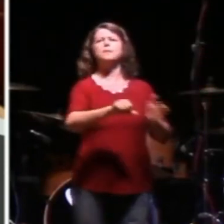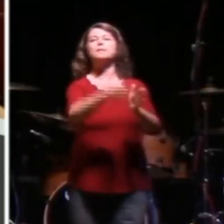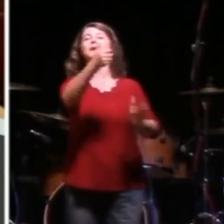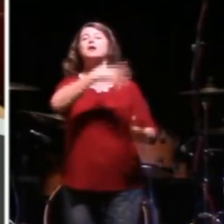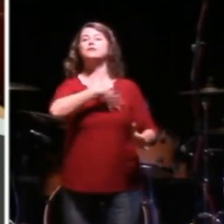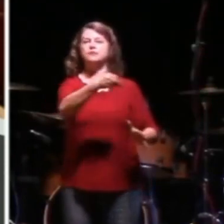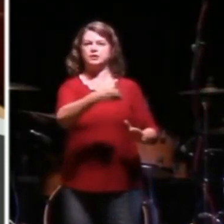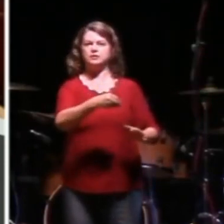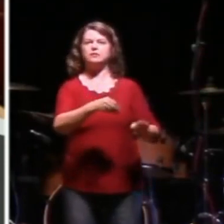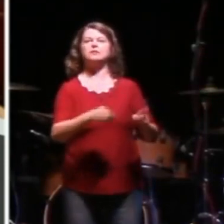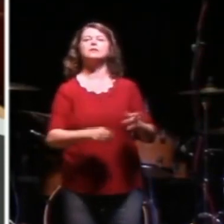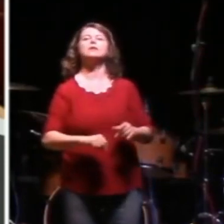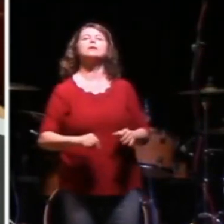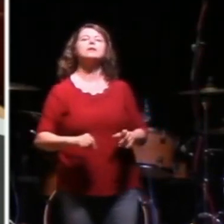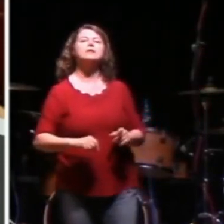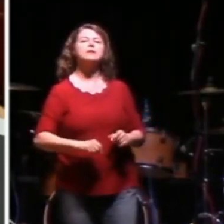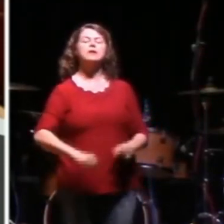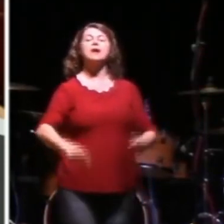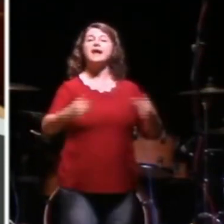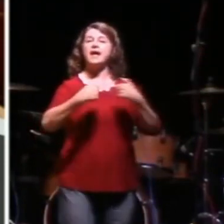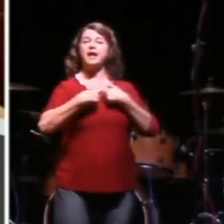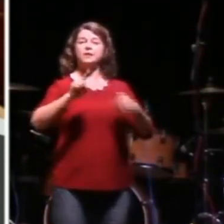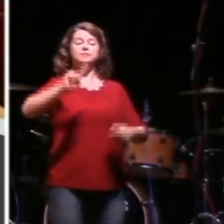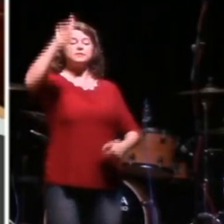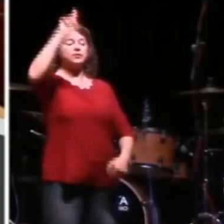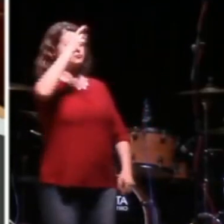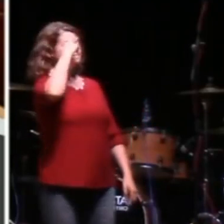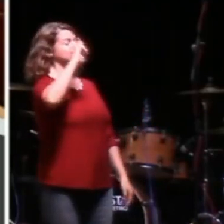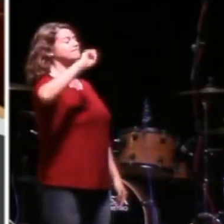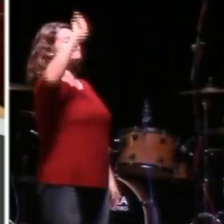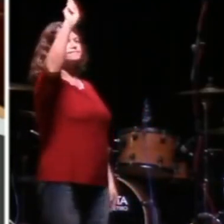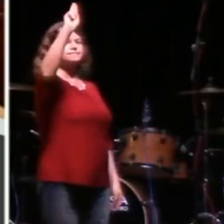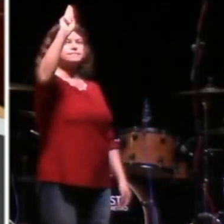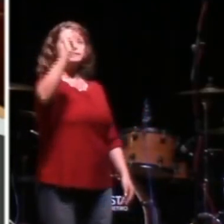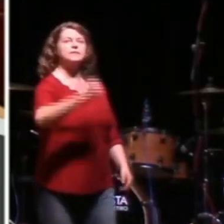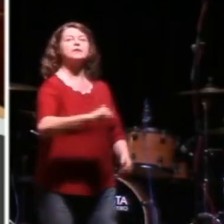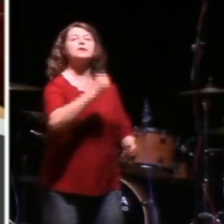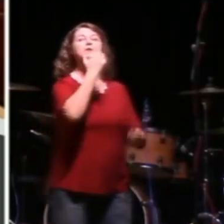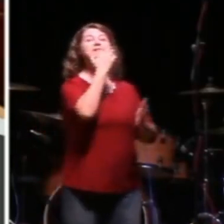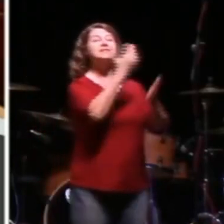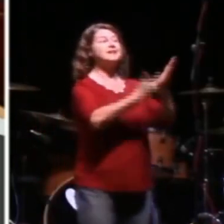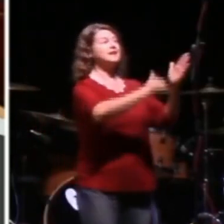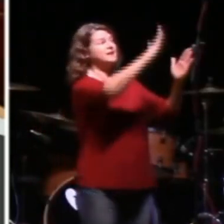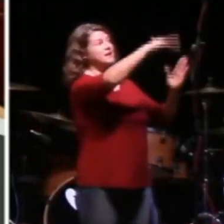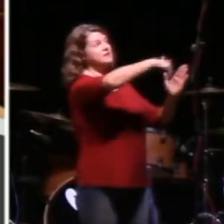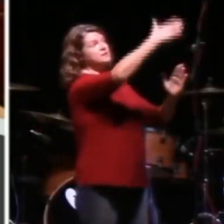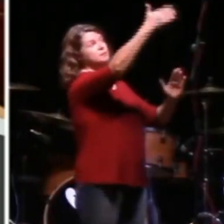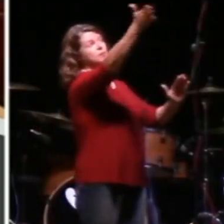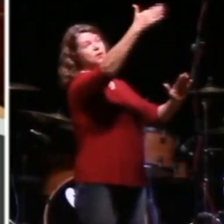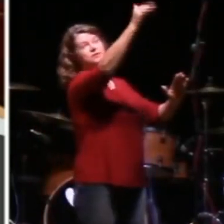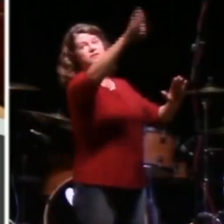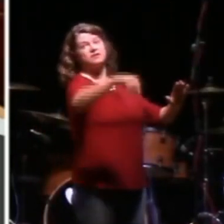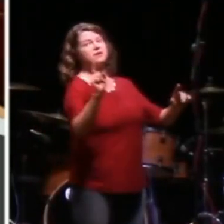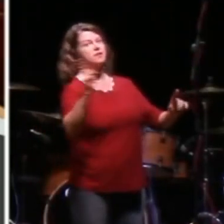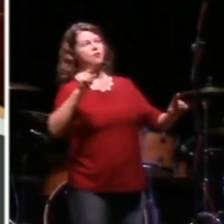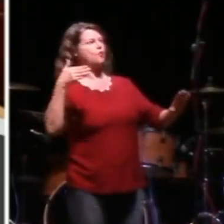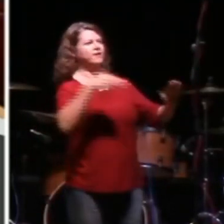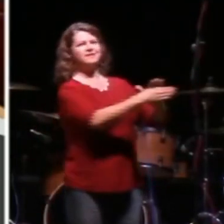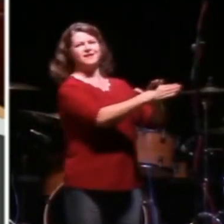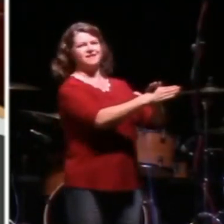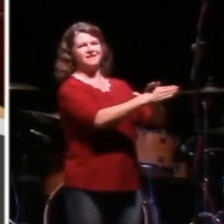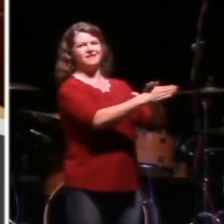todos os deuses do egito eu sou o senhor o sangue será um sinal para indicar as casas em que vocês tiverem